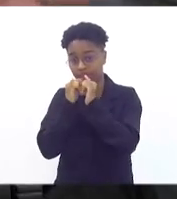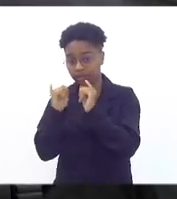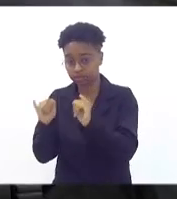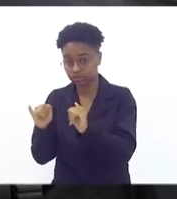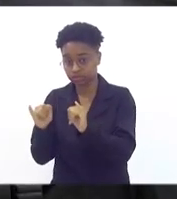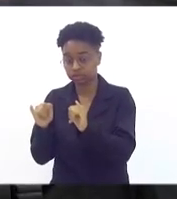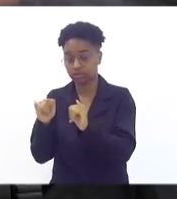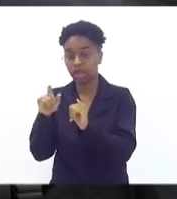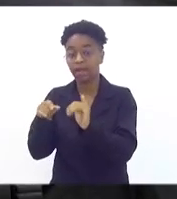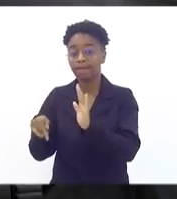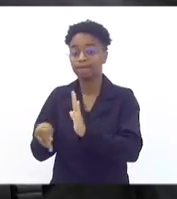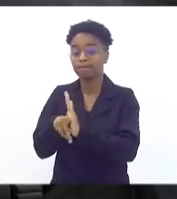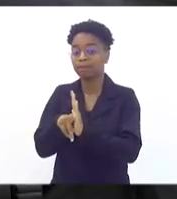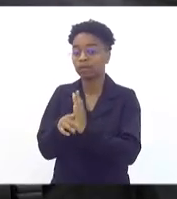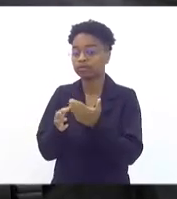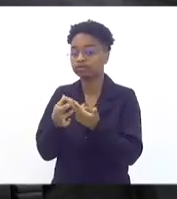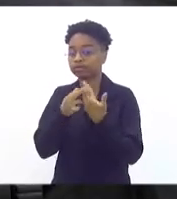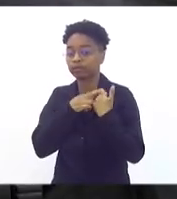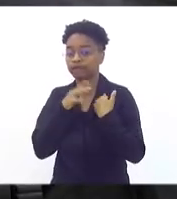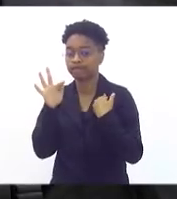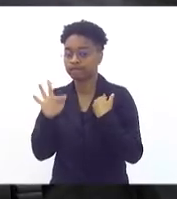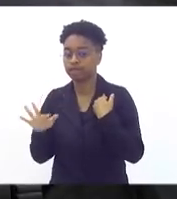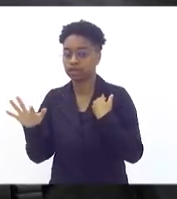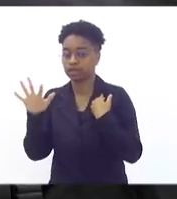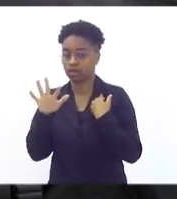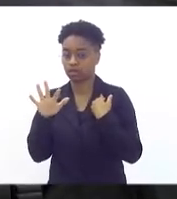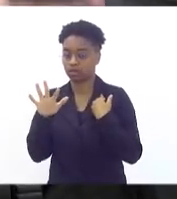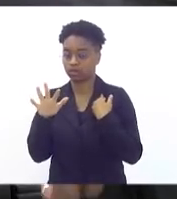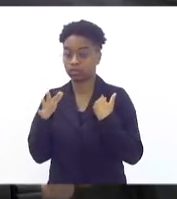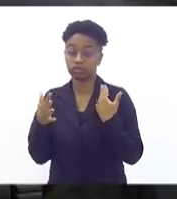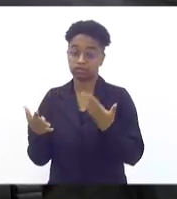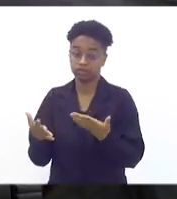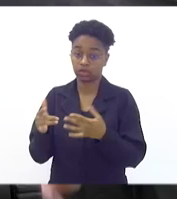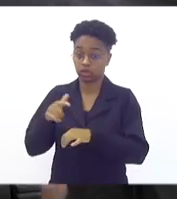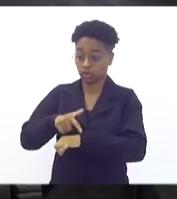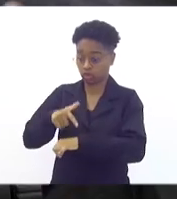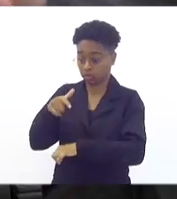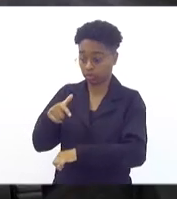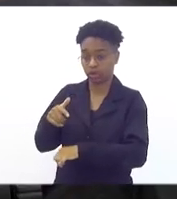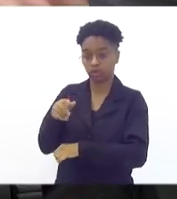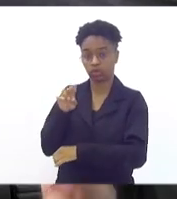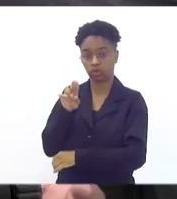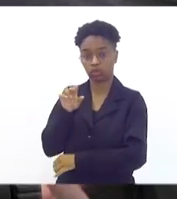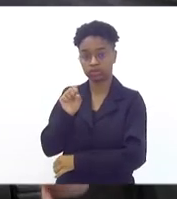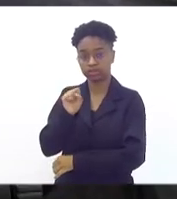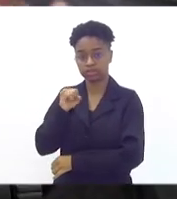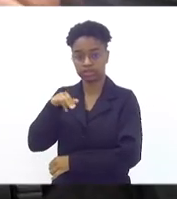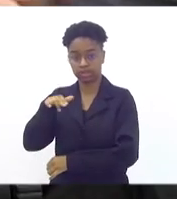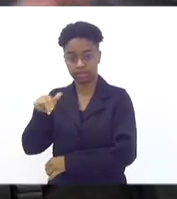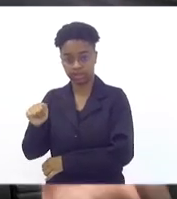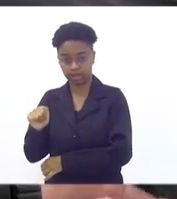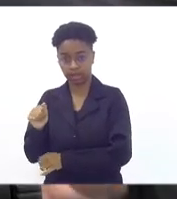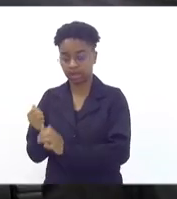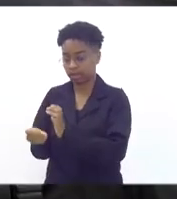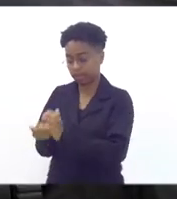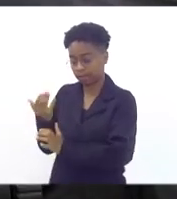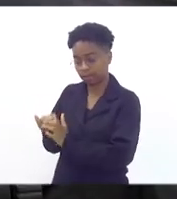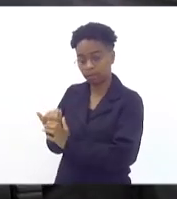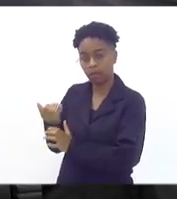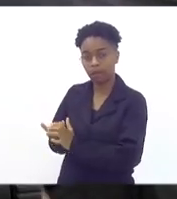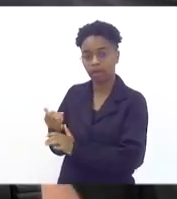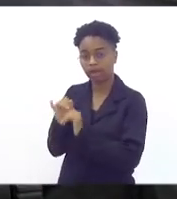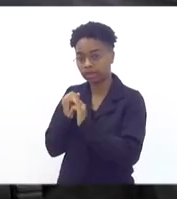instrumento Federal do Poder Público Federal ou seja desde a geração das usinas da transmissão da